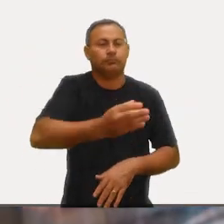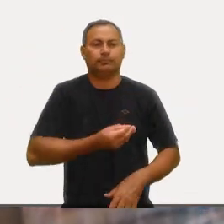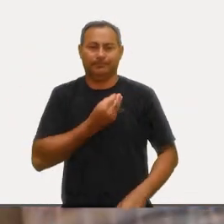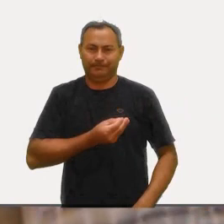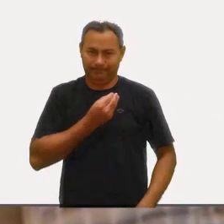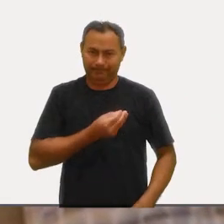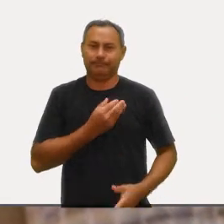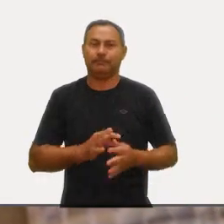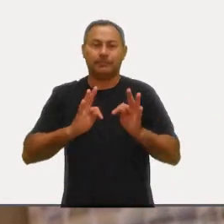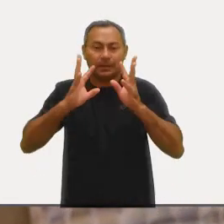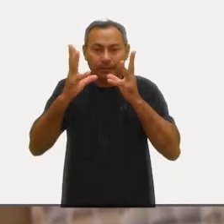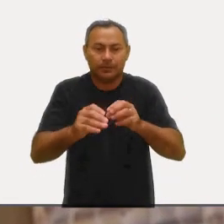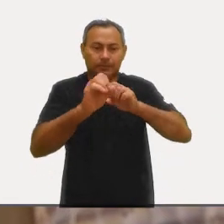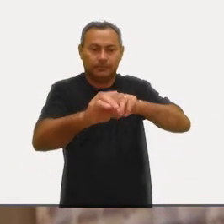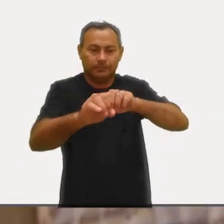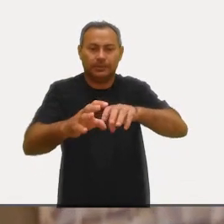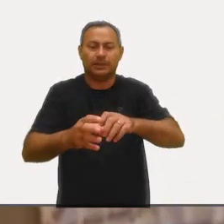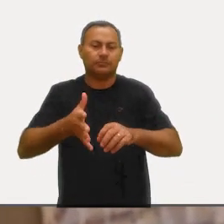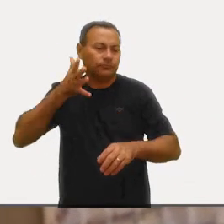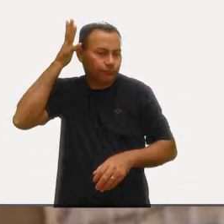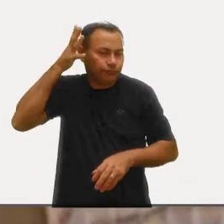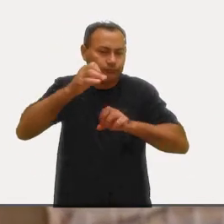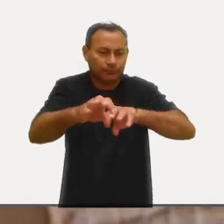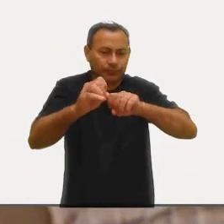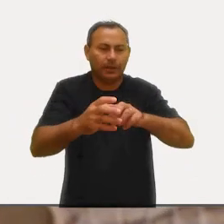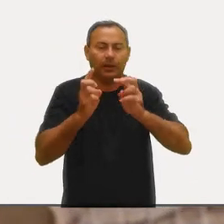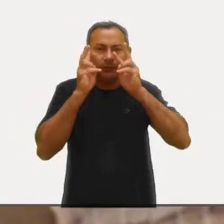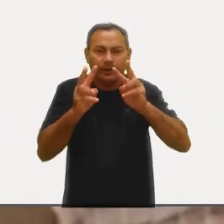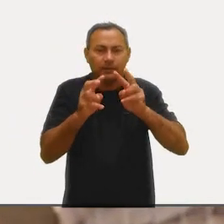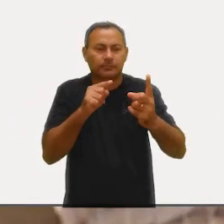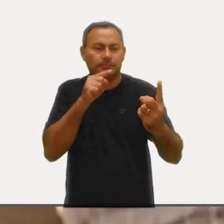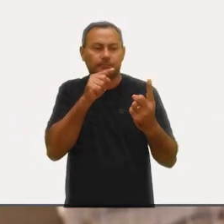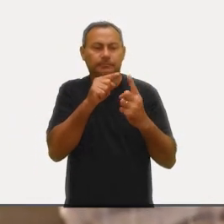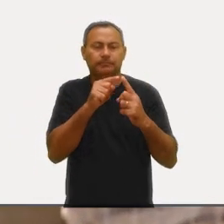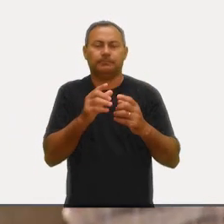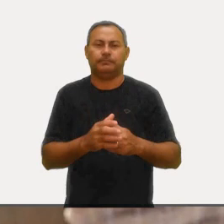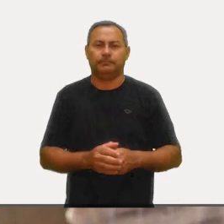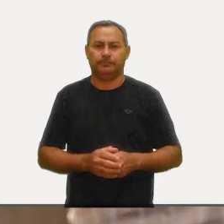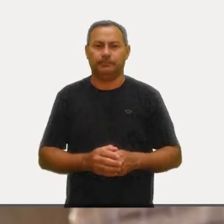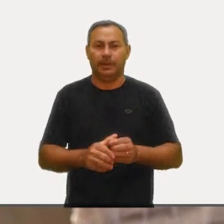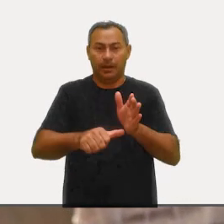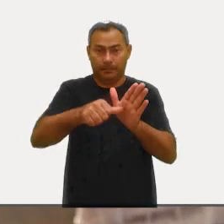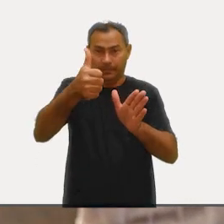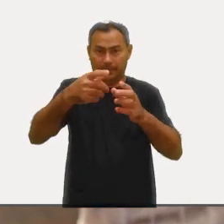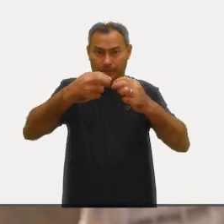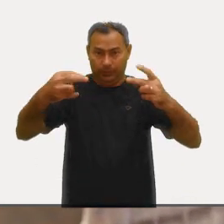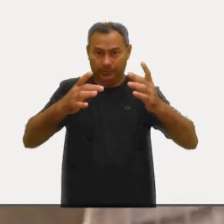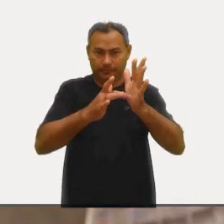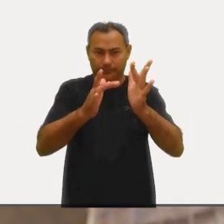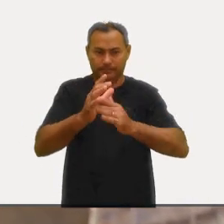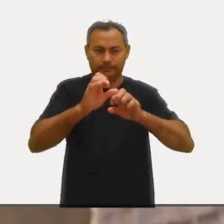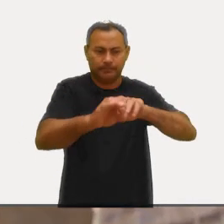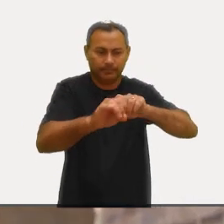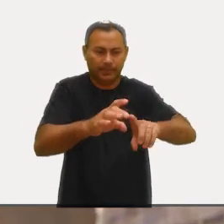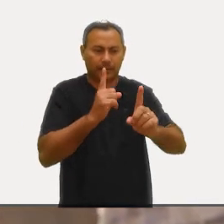estava enfrentando. Todo o ensino deste sermão deve ser visto sob esta perspectiva. A primeira coisa que